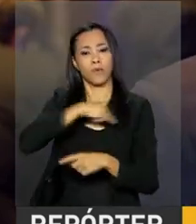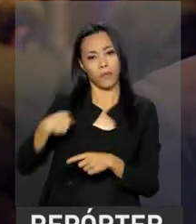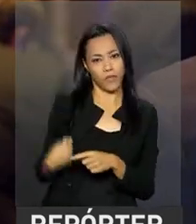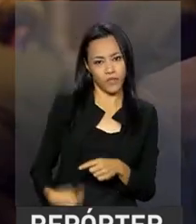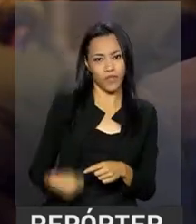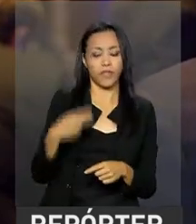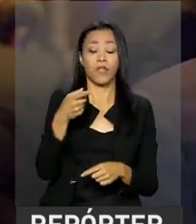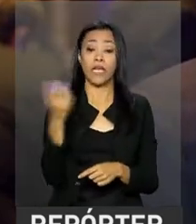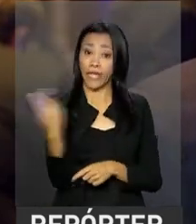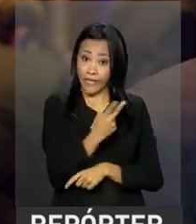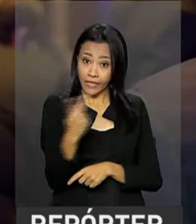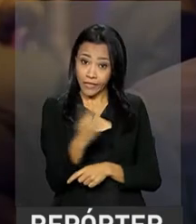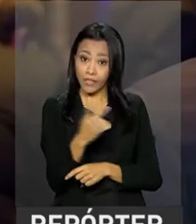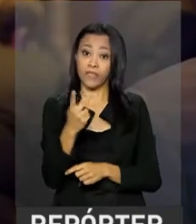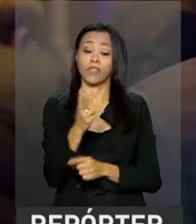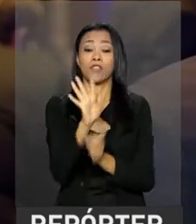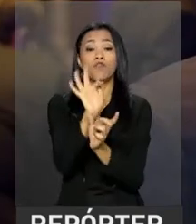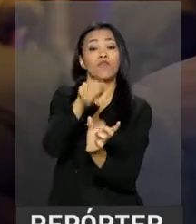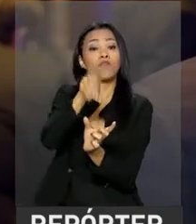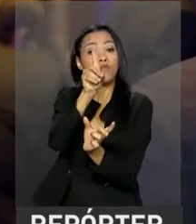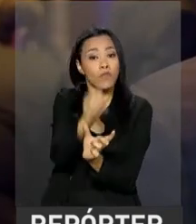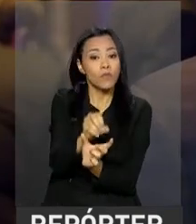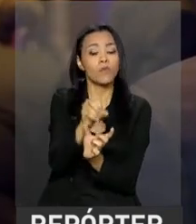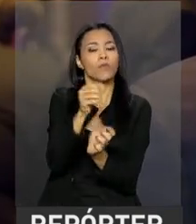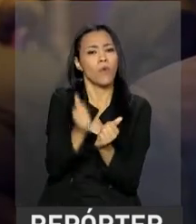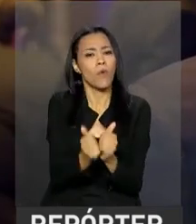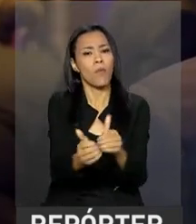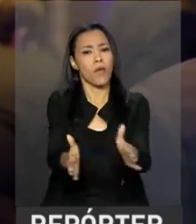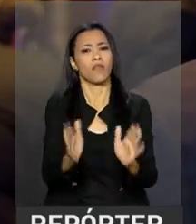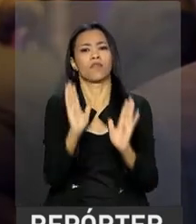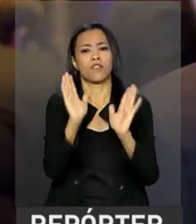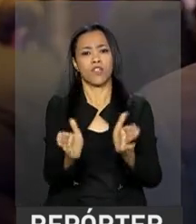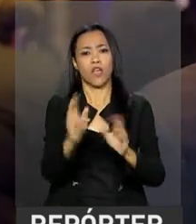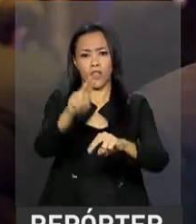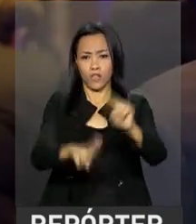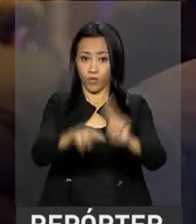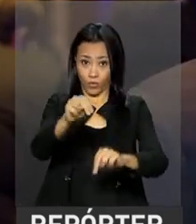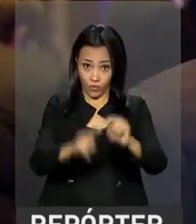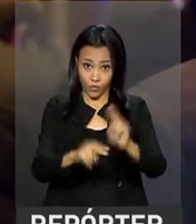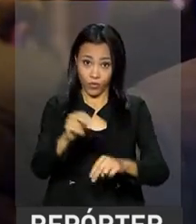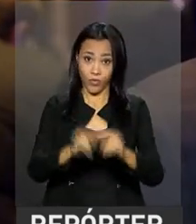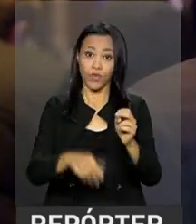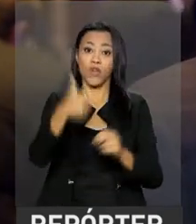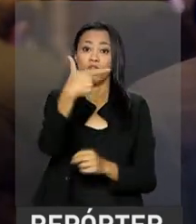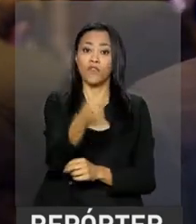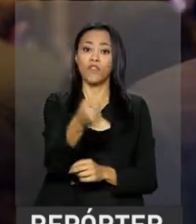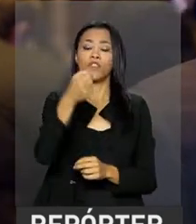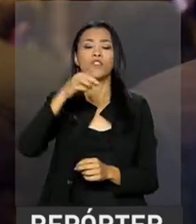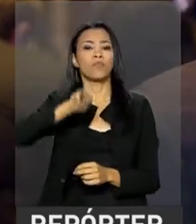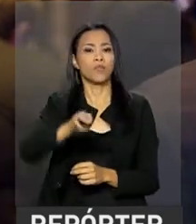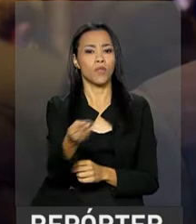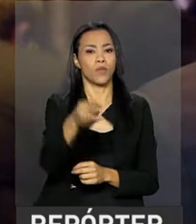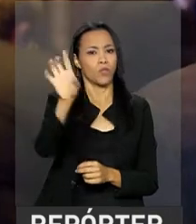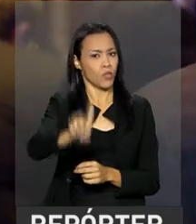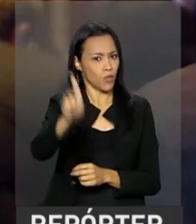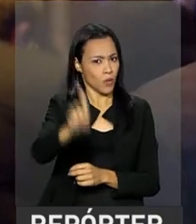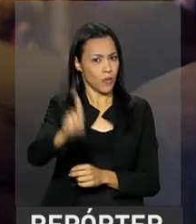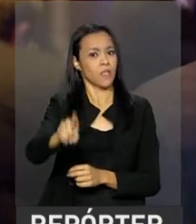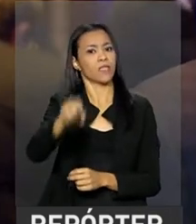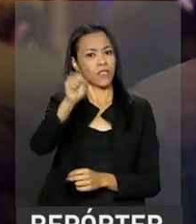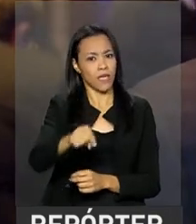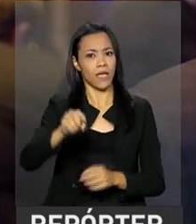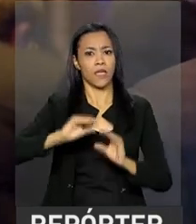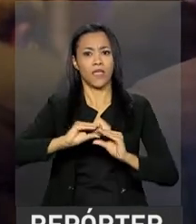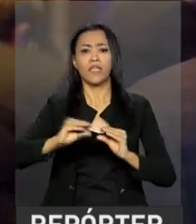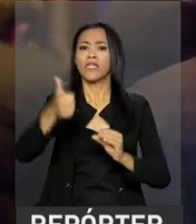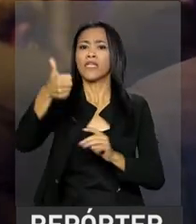de que o fundo de cooperação entre os dois países entre em operação já a partir de junho dos 20 bilhões de dólares previstos para investimentos